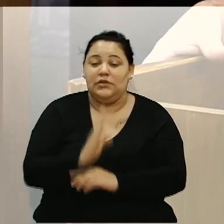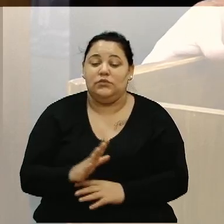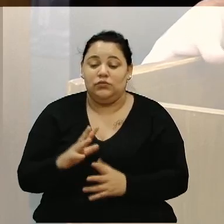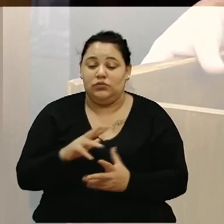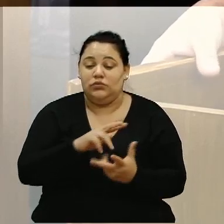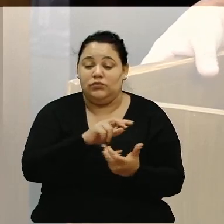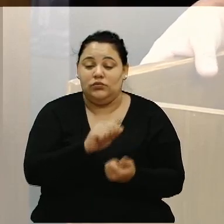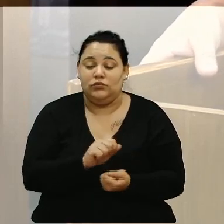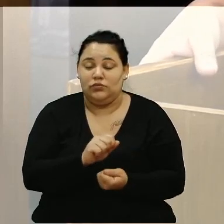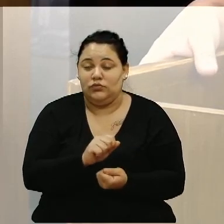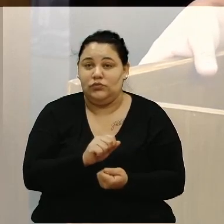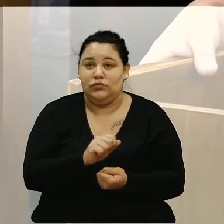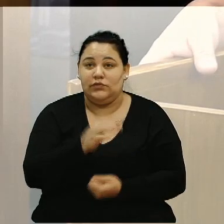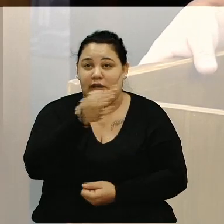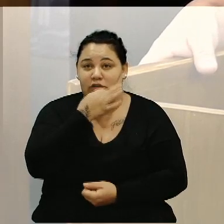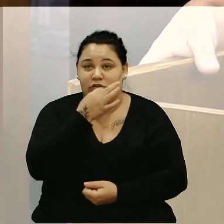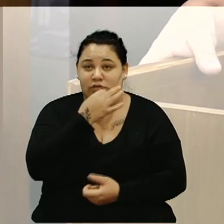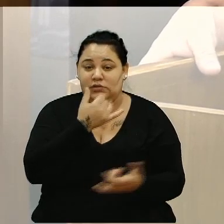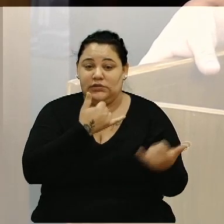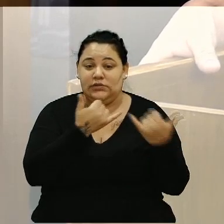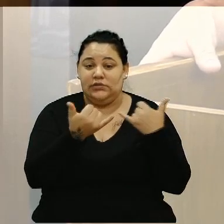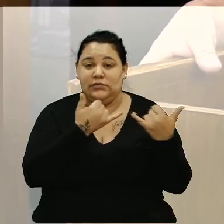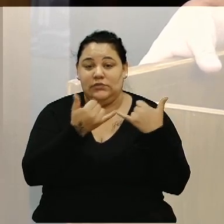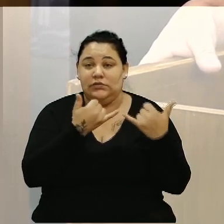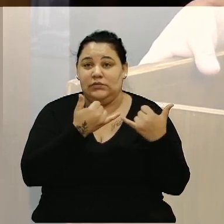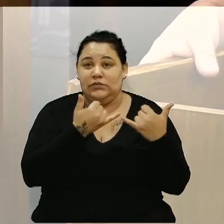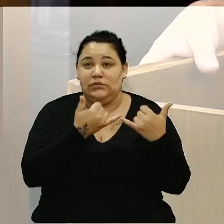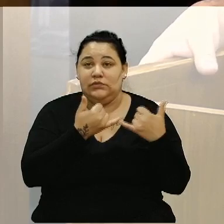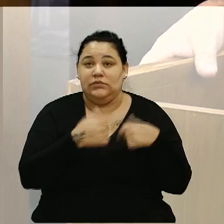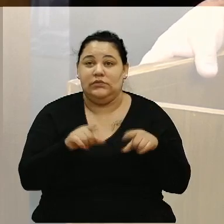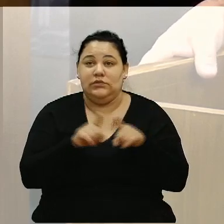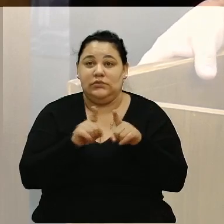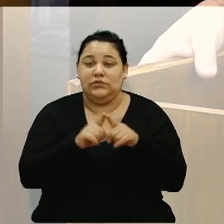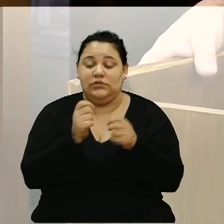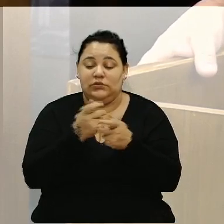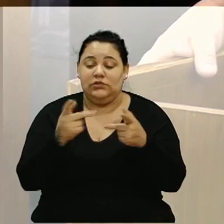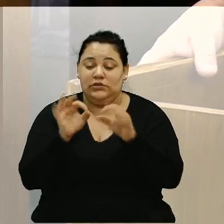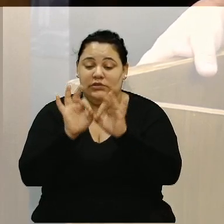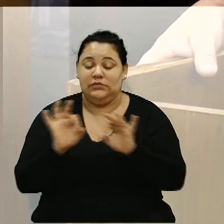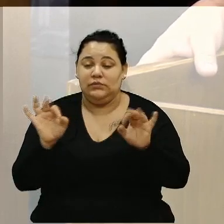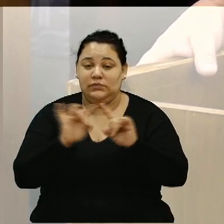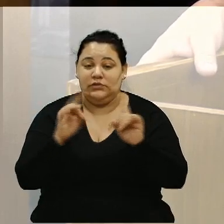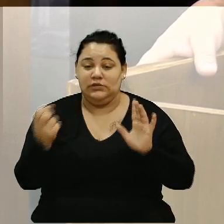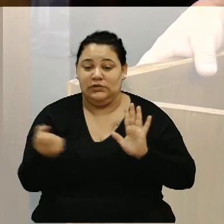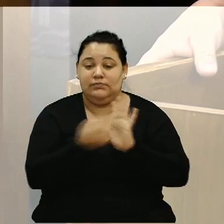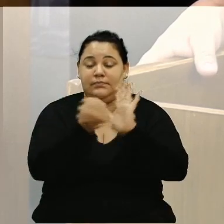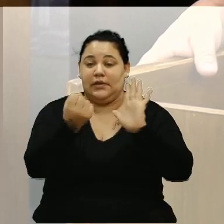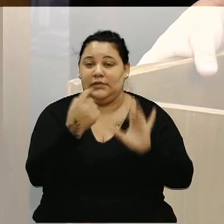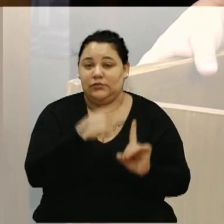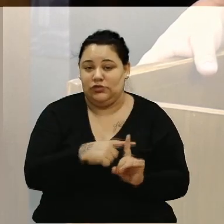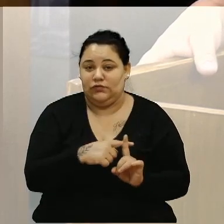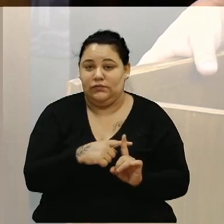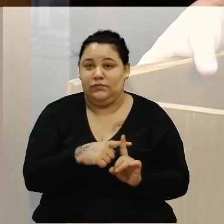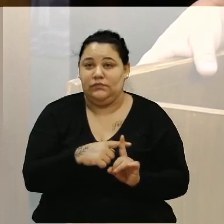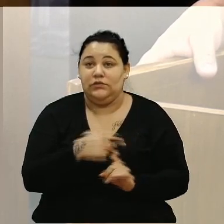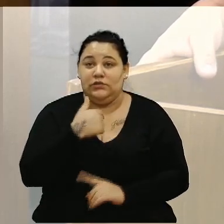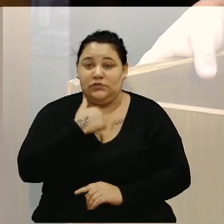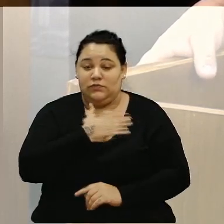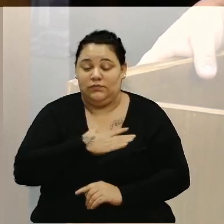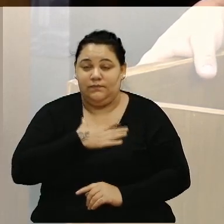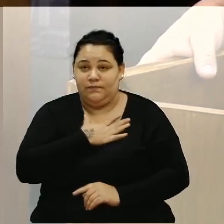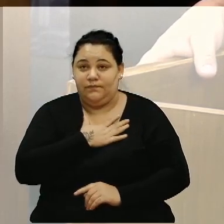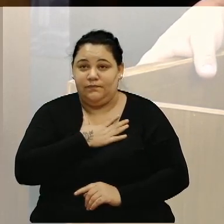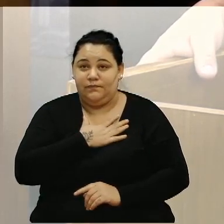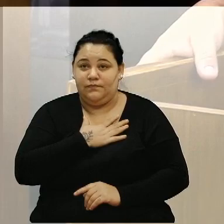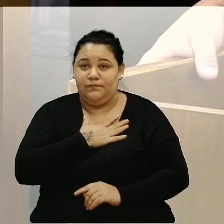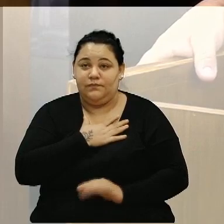do Sul sendo exemplo de uma coisa tão simples, mas que impacta positivamente. E fico feliz que foi na gestão